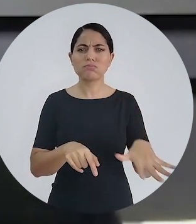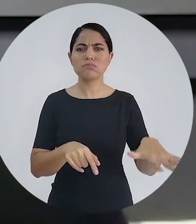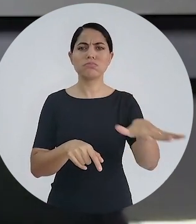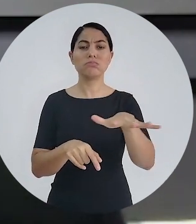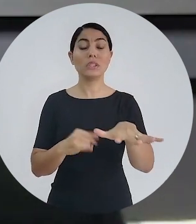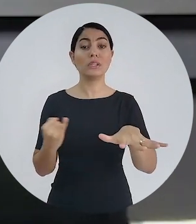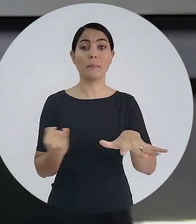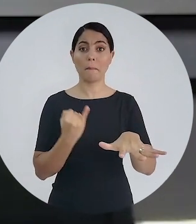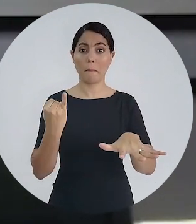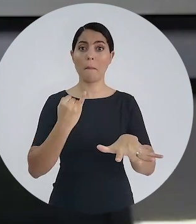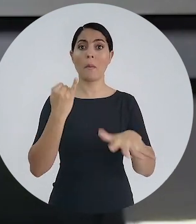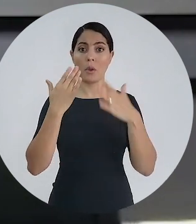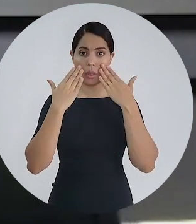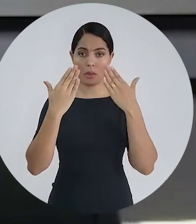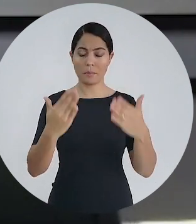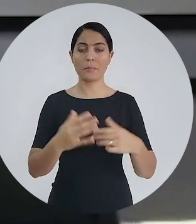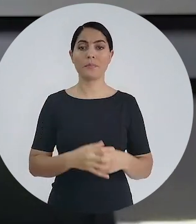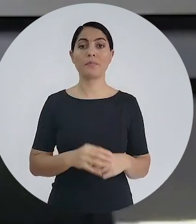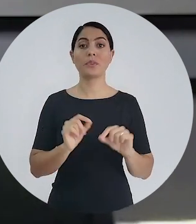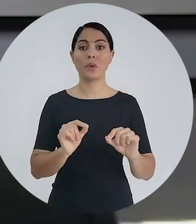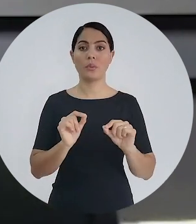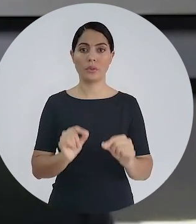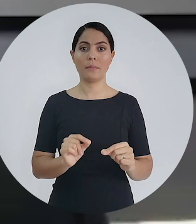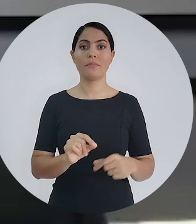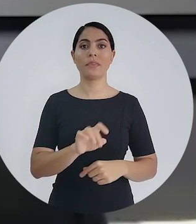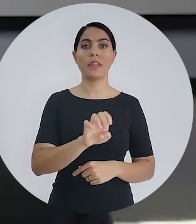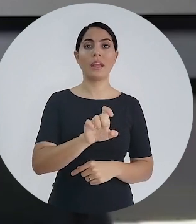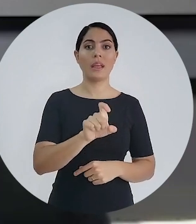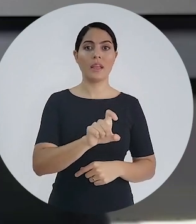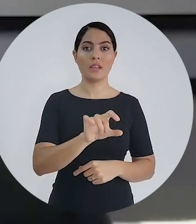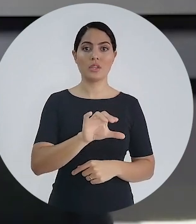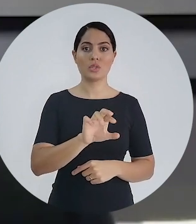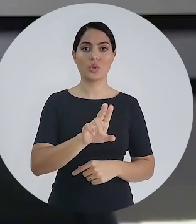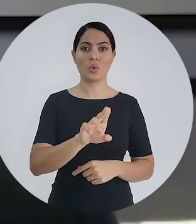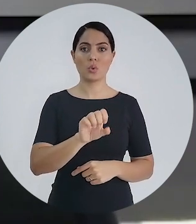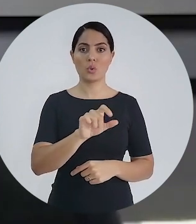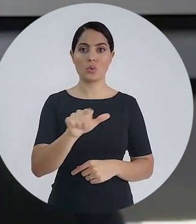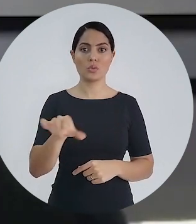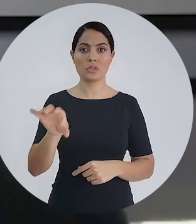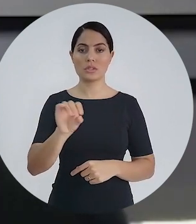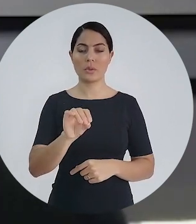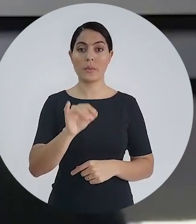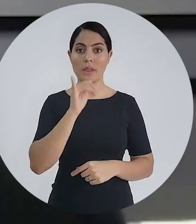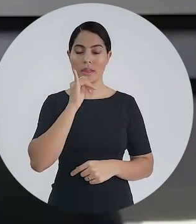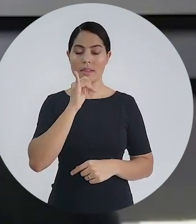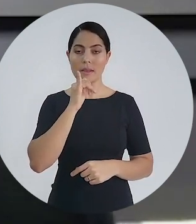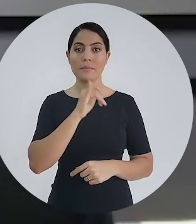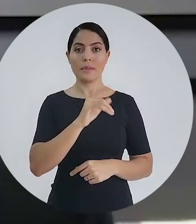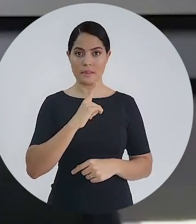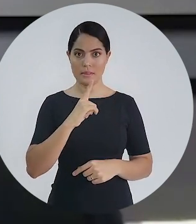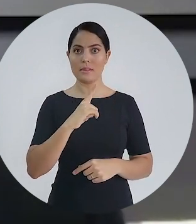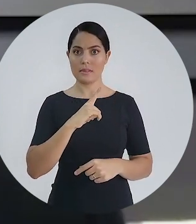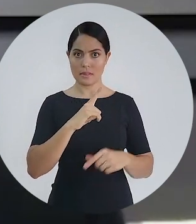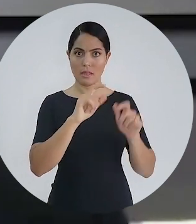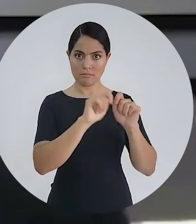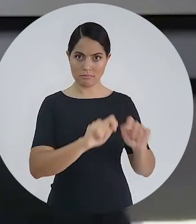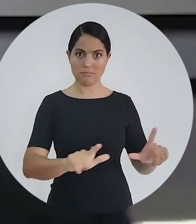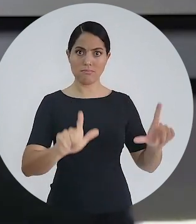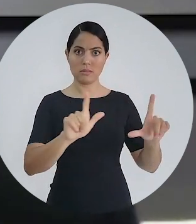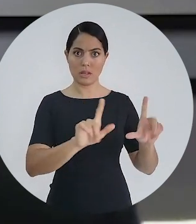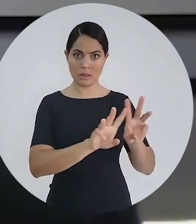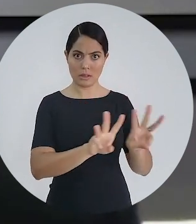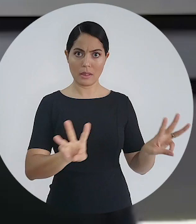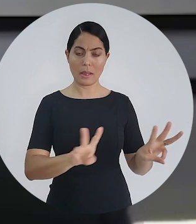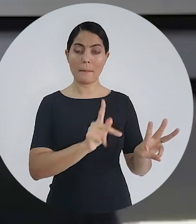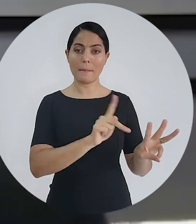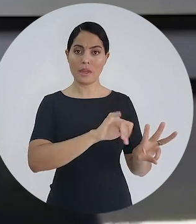importante da exclusão da intimação de advogados pela plataforma do PJE. Esse tipo de